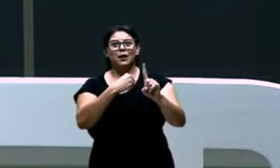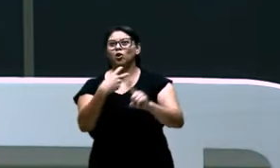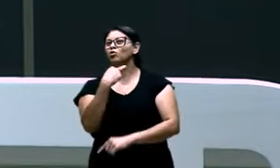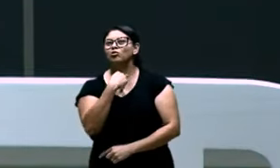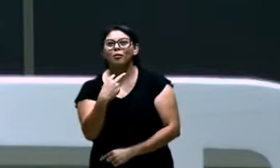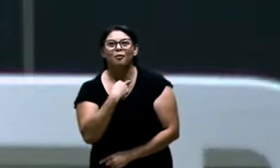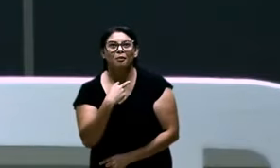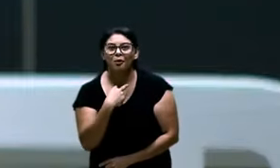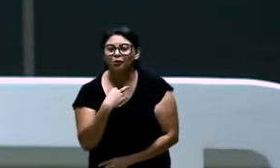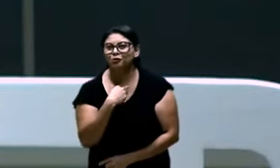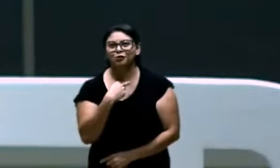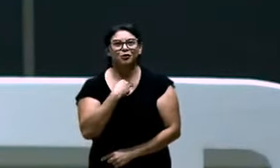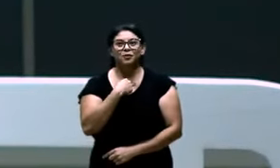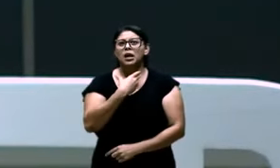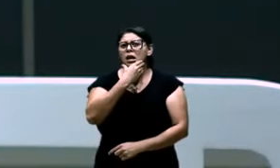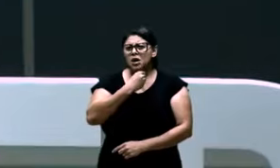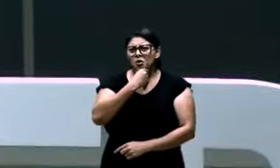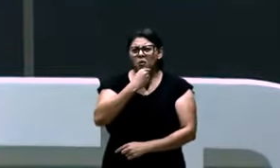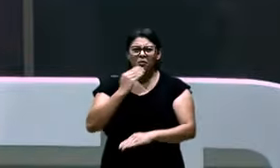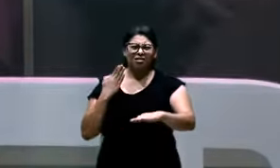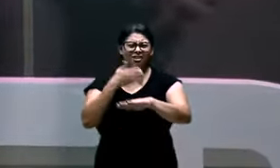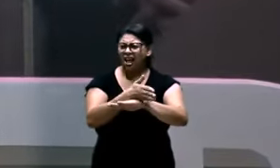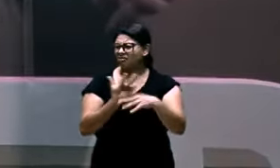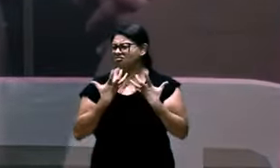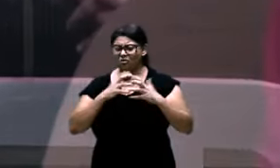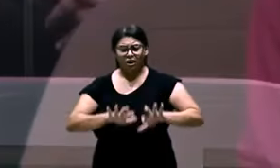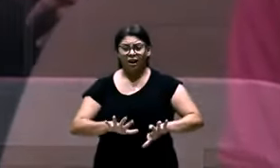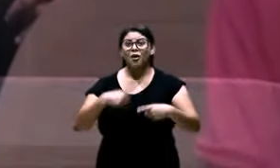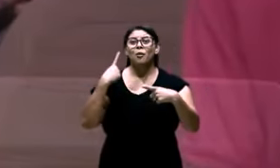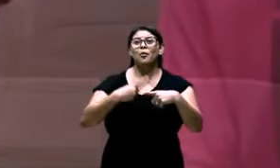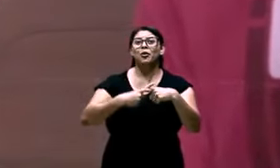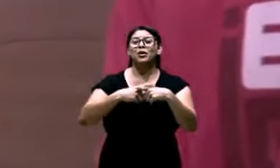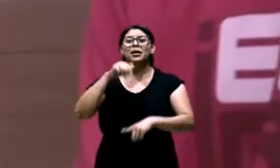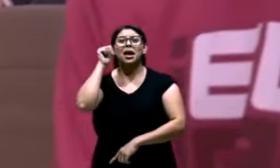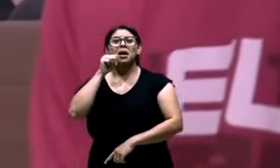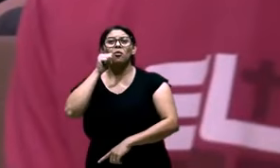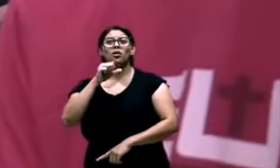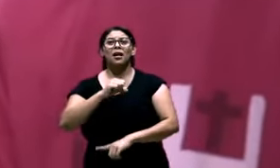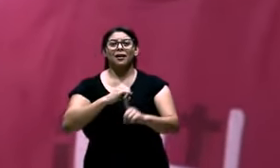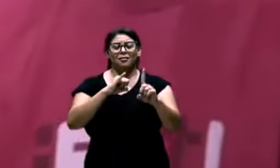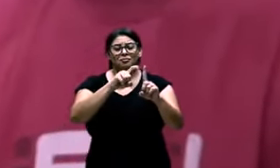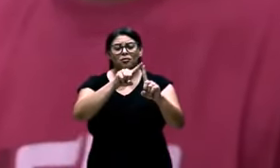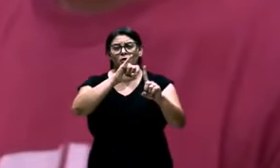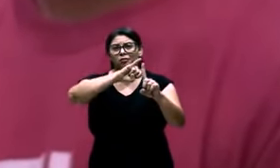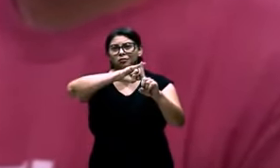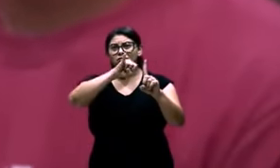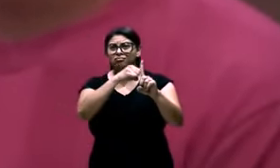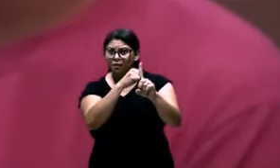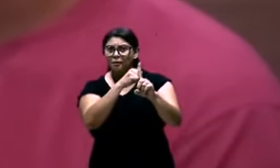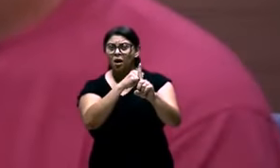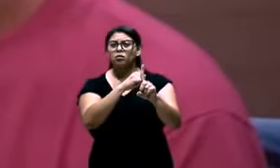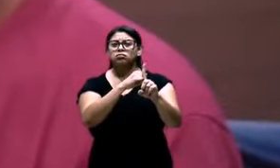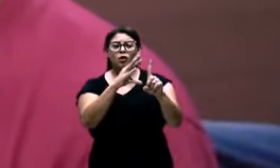do templo. O que vale adorar a Deus dentro do templo se minha mulher é estéril lá fora? que vale levantar a mão e dar glória a Deus aqui